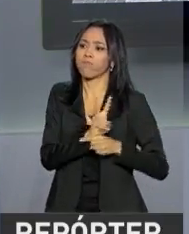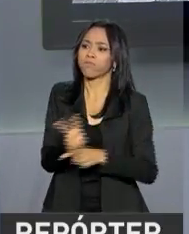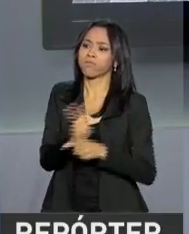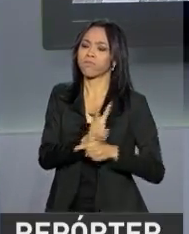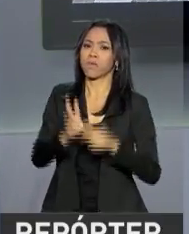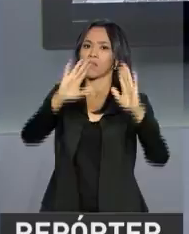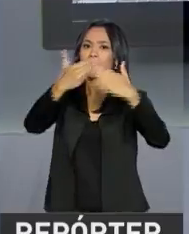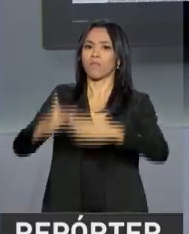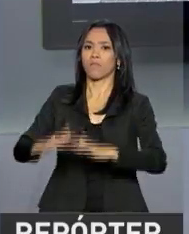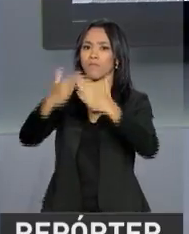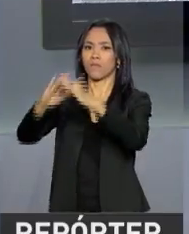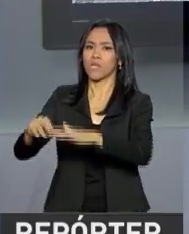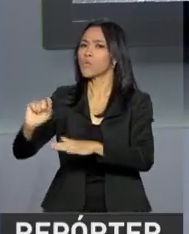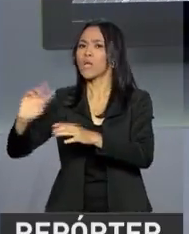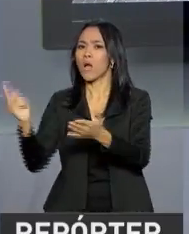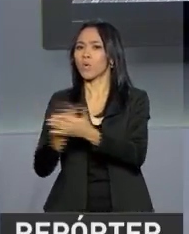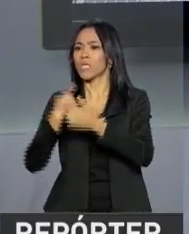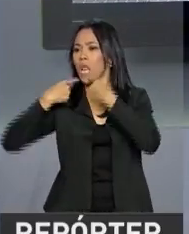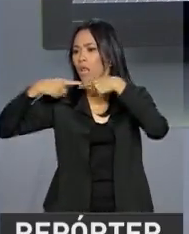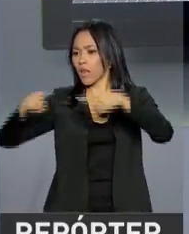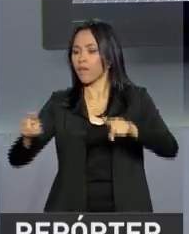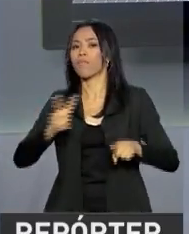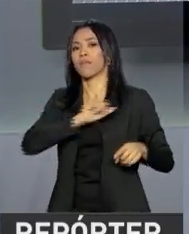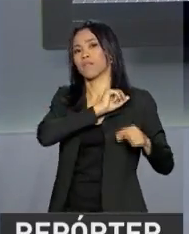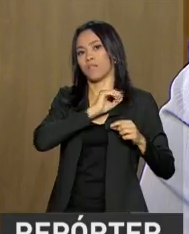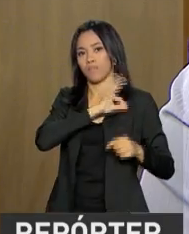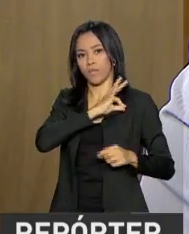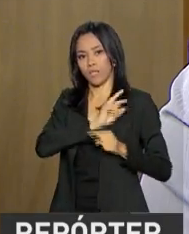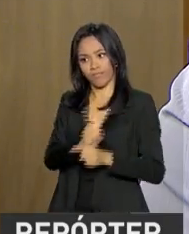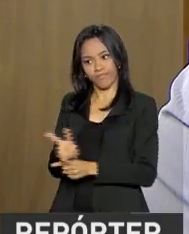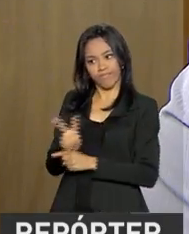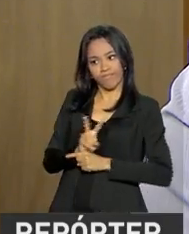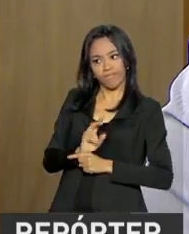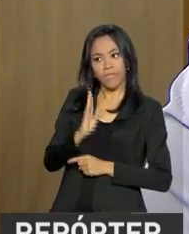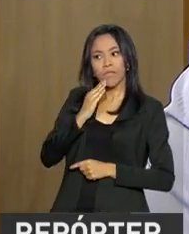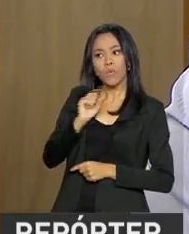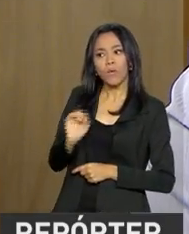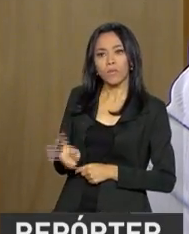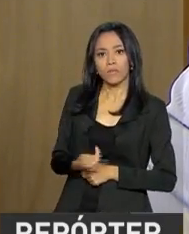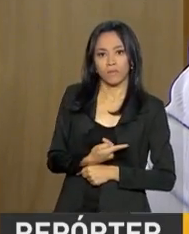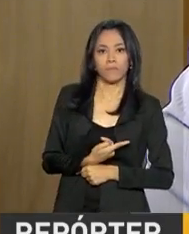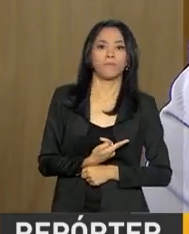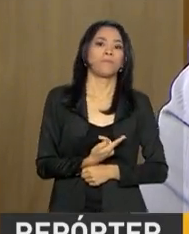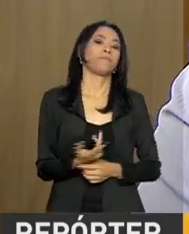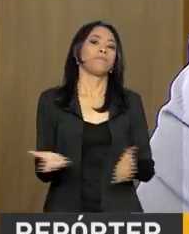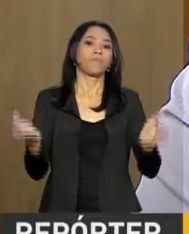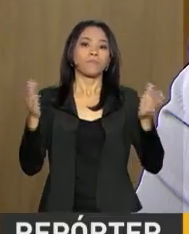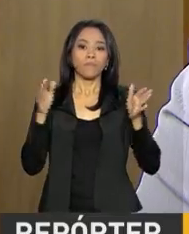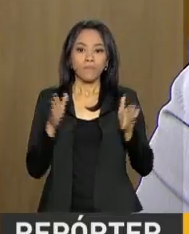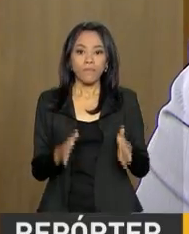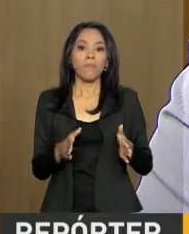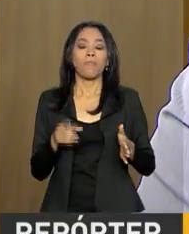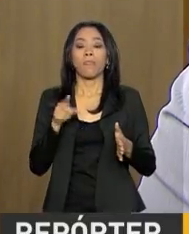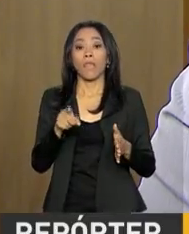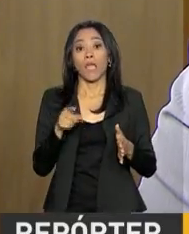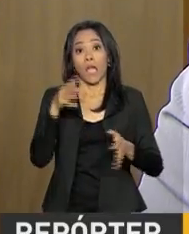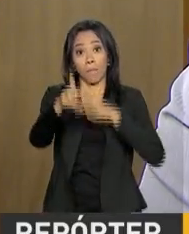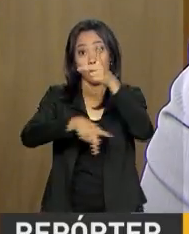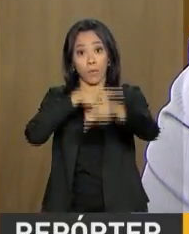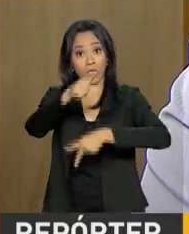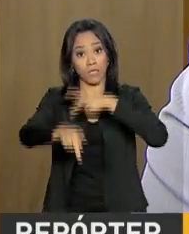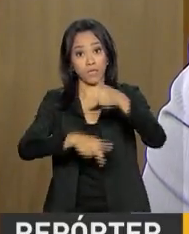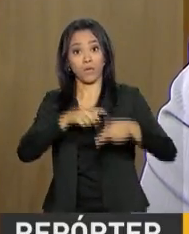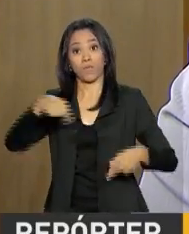e todas as denúncias serão investigadas a preocupação para que a população ela